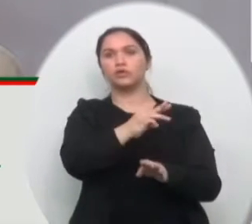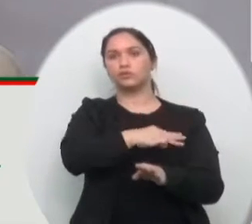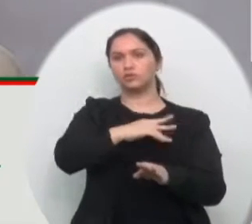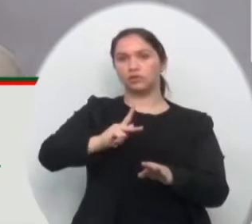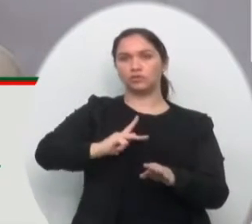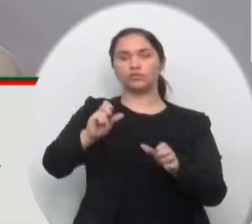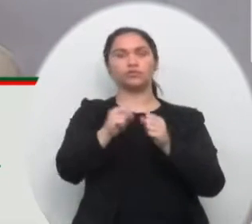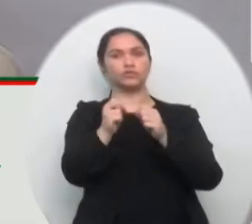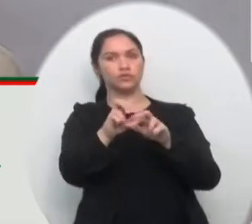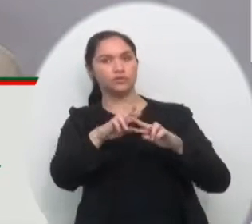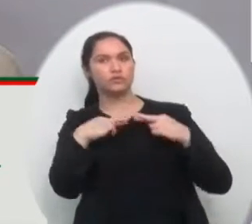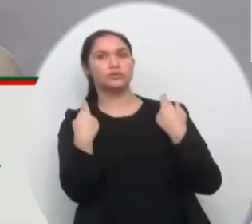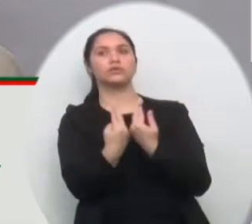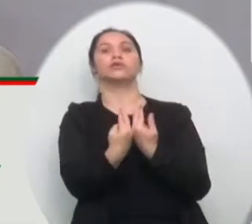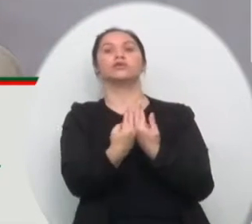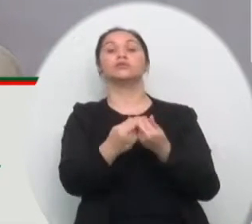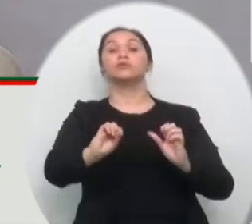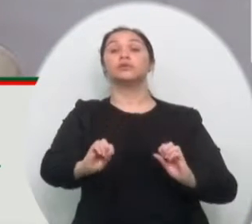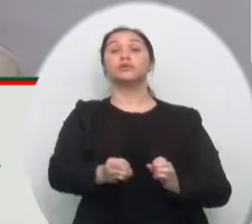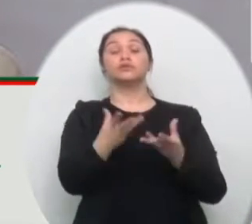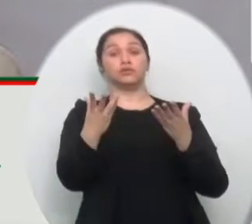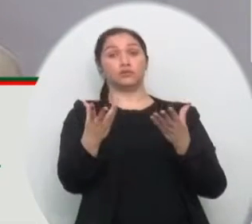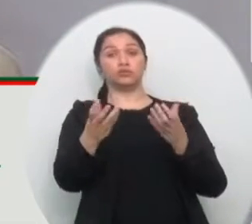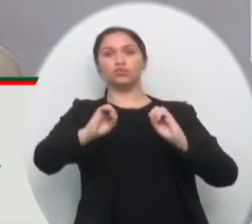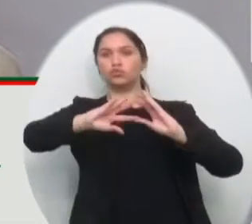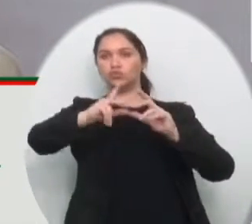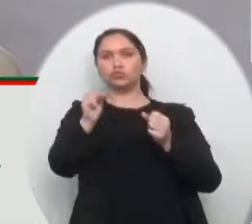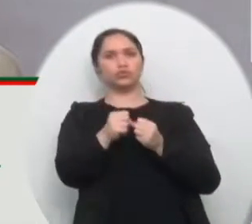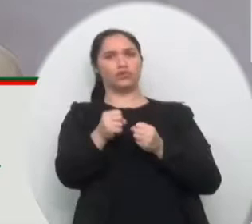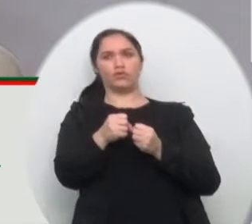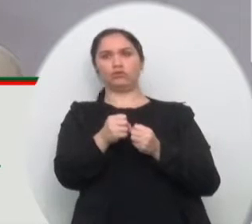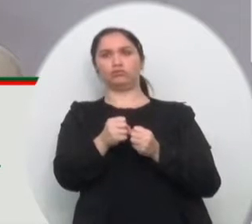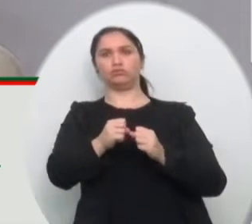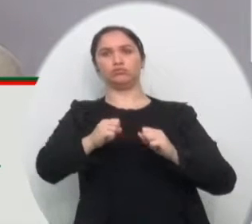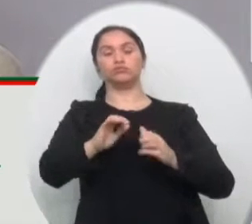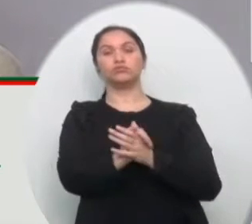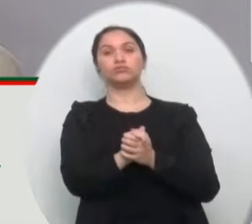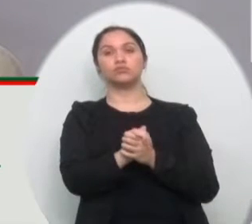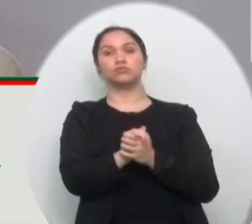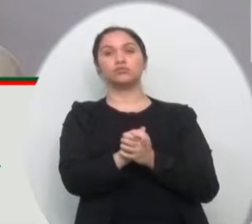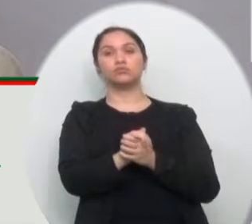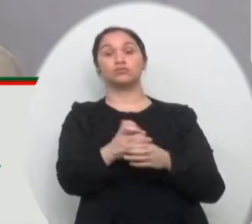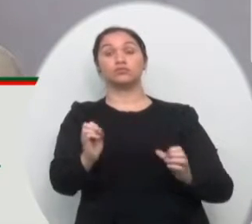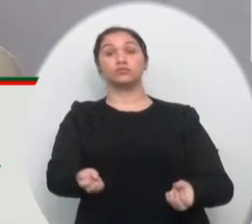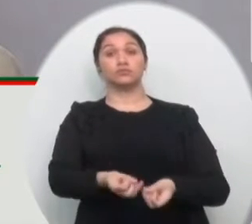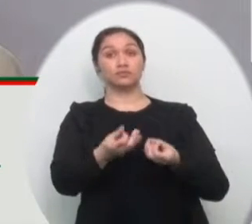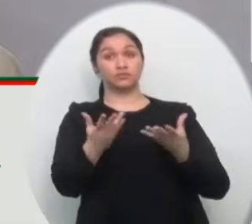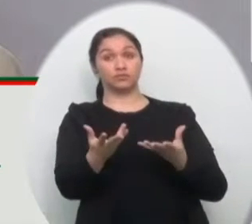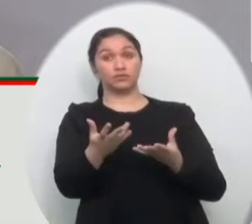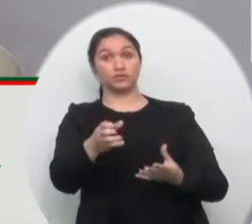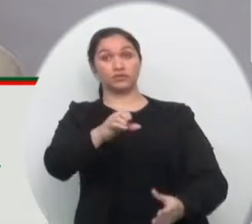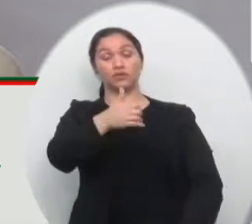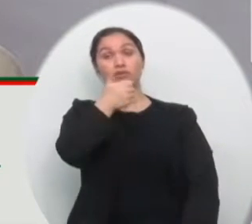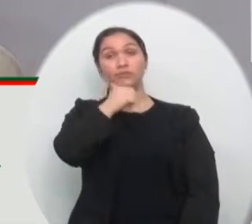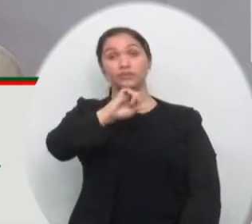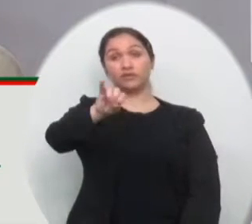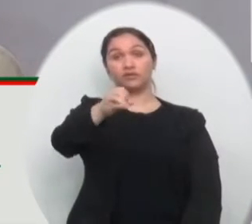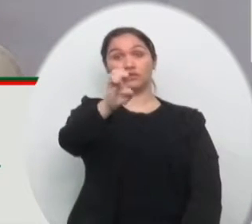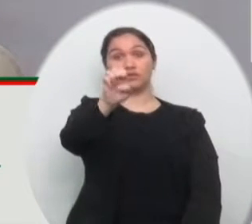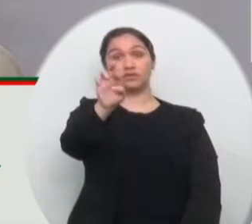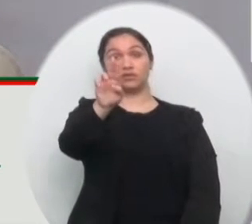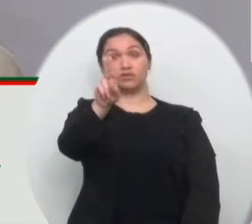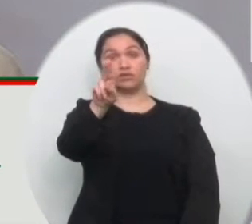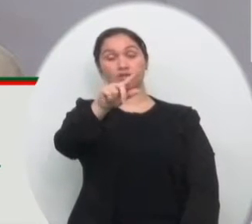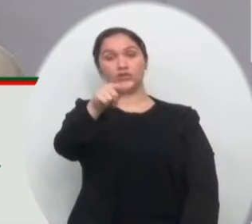dia com reunião, e tudo isso já está bem adiantado, certo? Então, nós, é como diz a Jerusa, nós vamos ter que agora daqui para frente ter mais